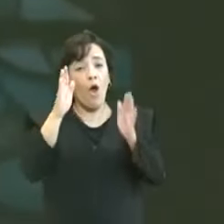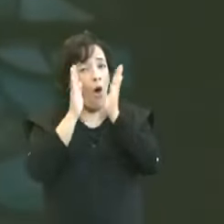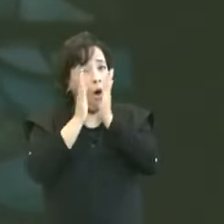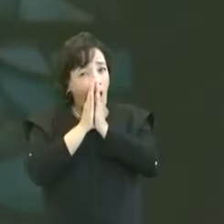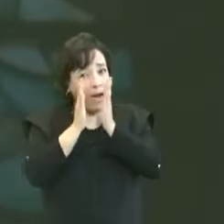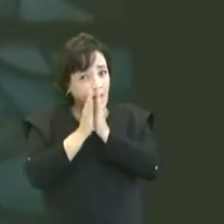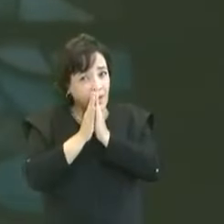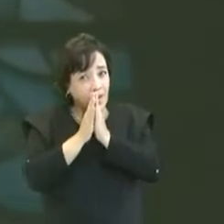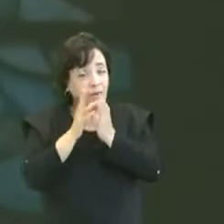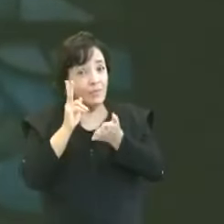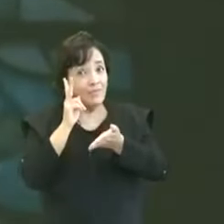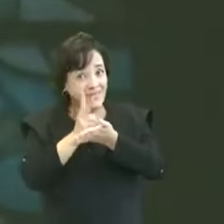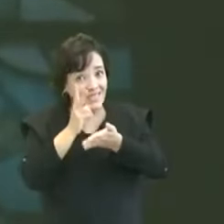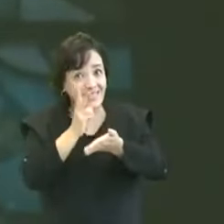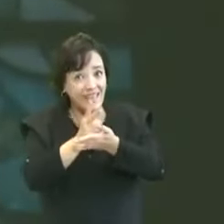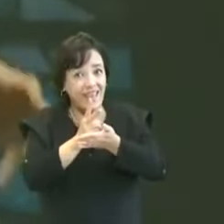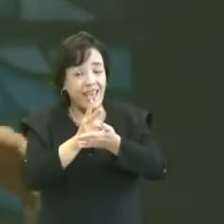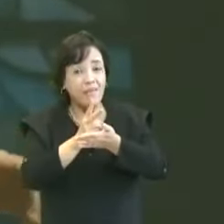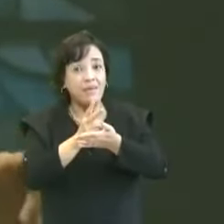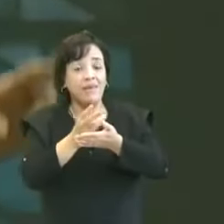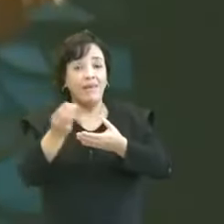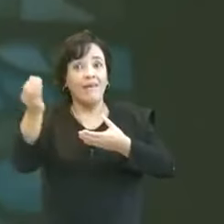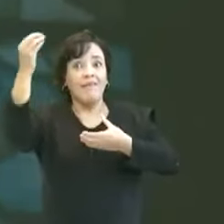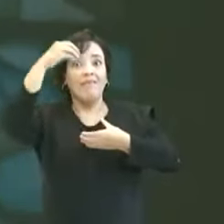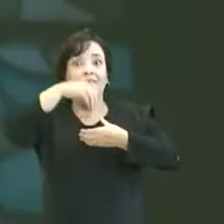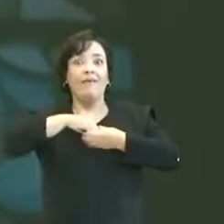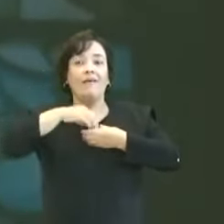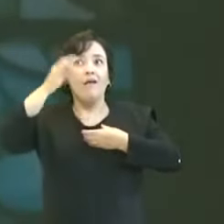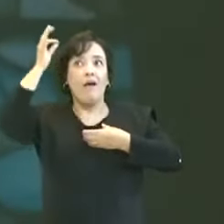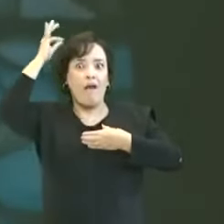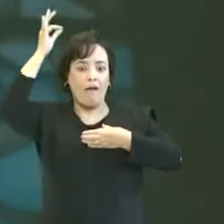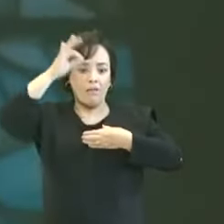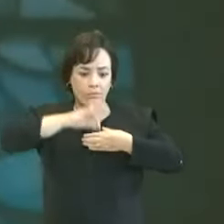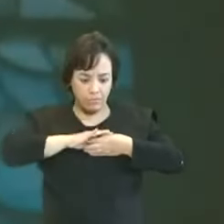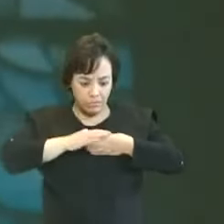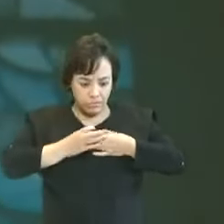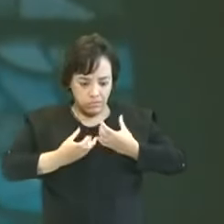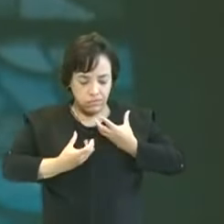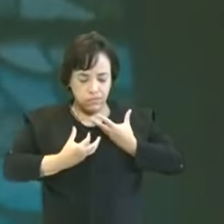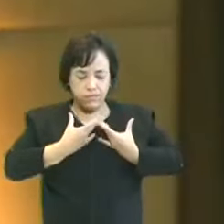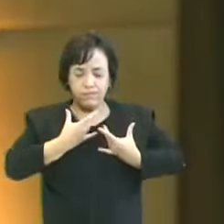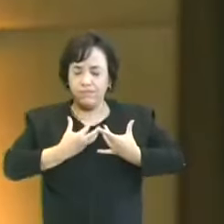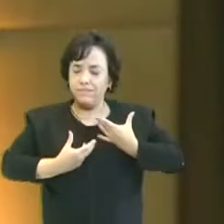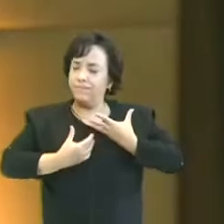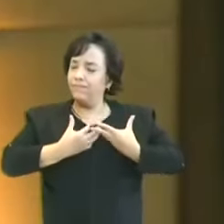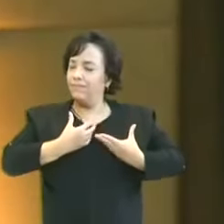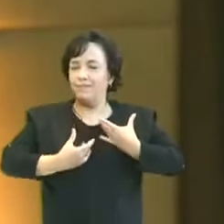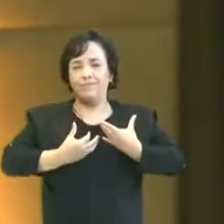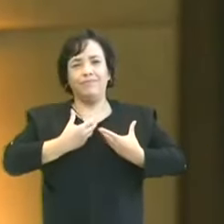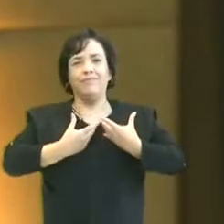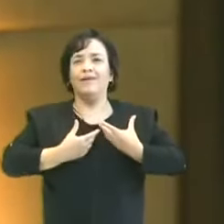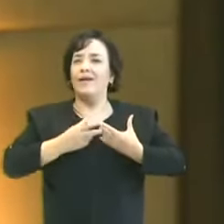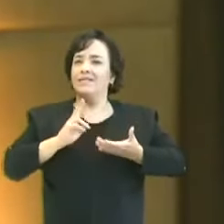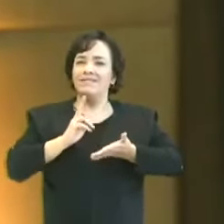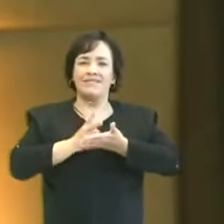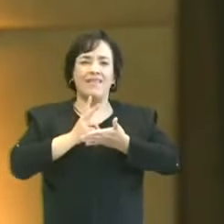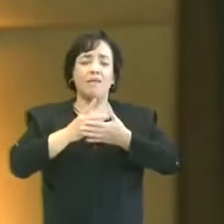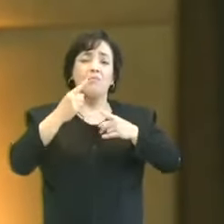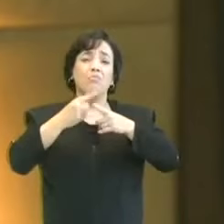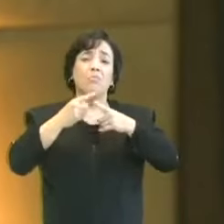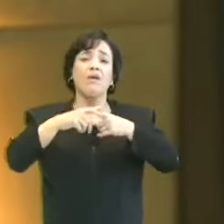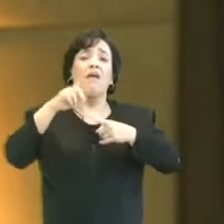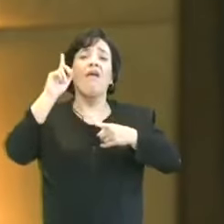incessantemente e a chama do Espírito não apaga, quando Ele é o nosso maior propósito. Quando